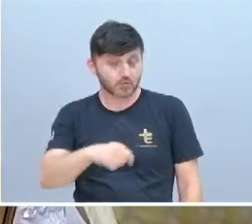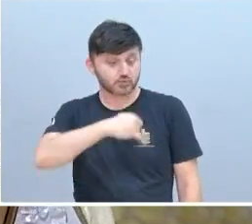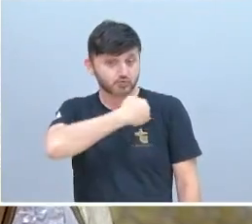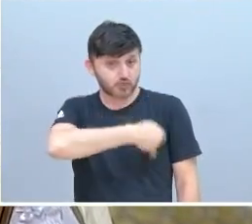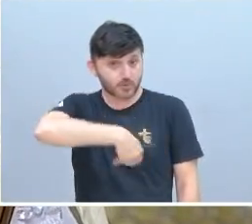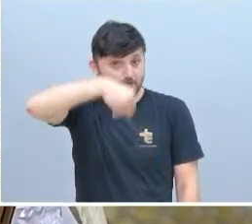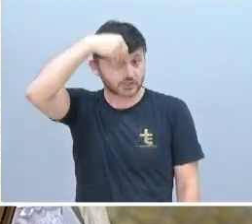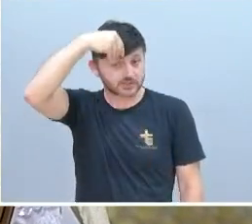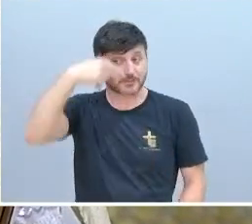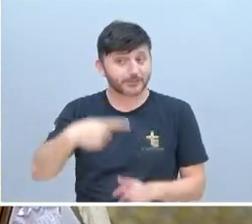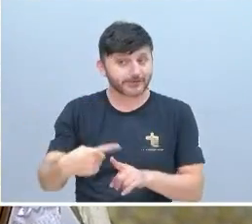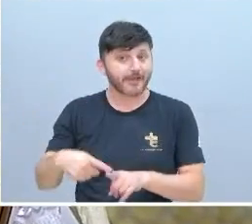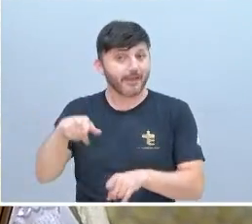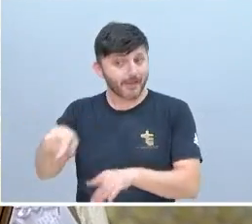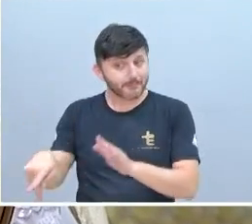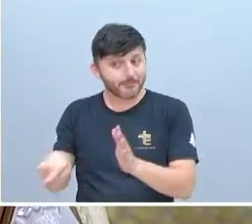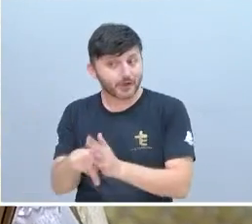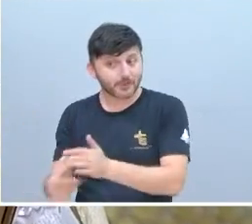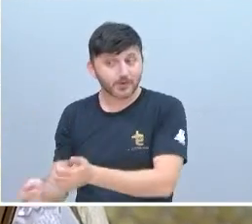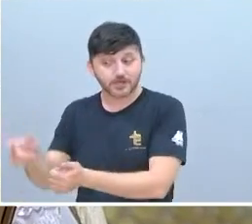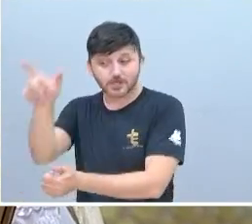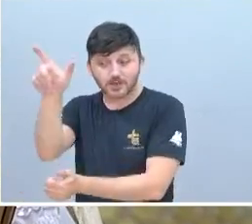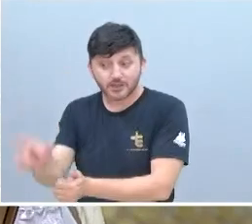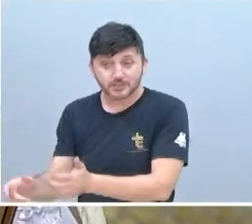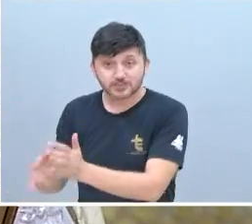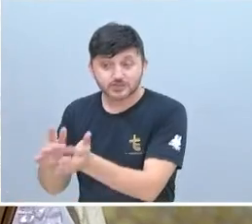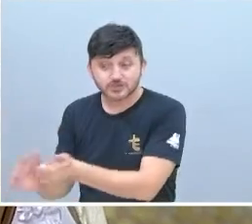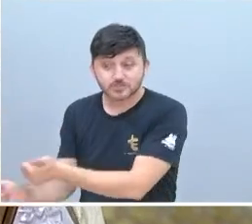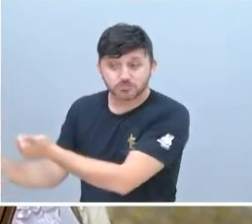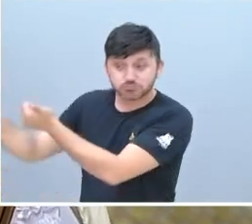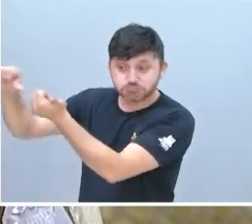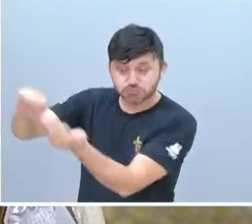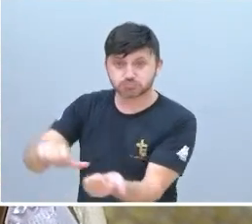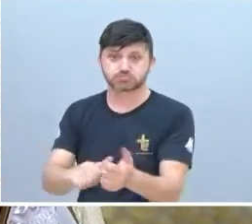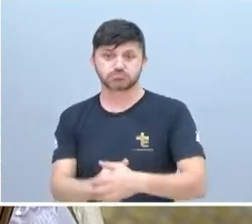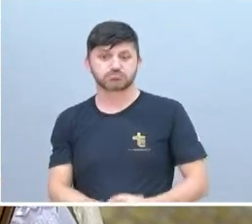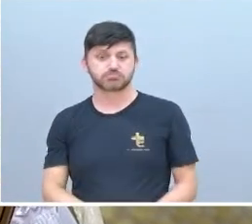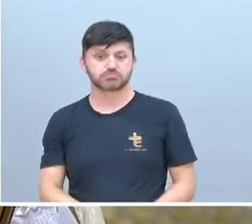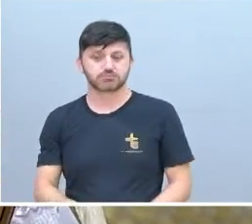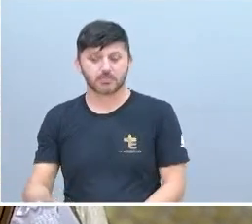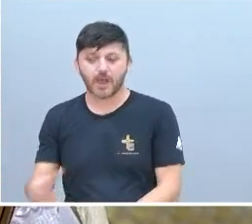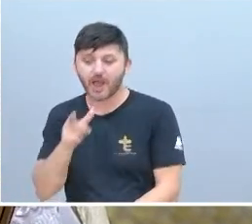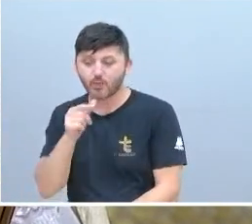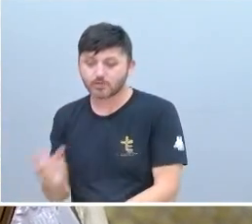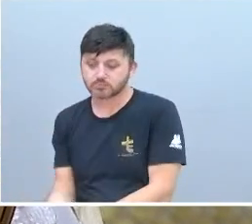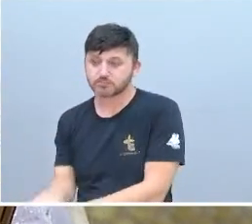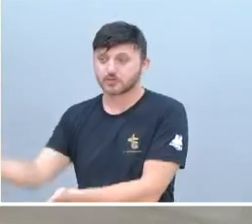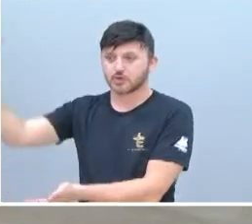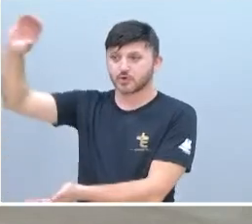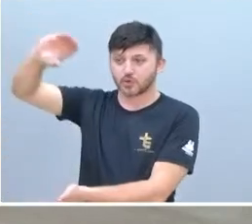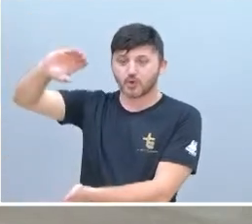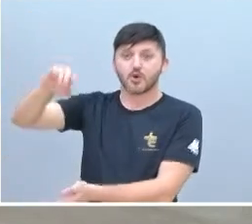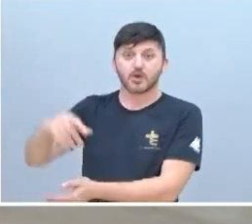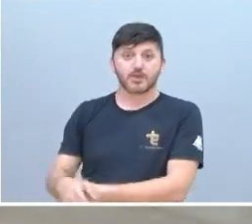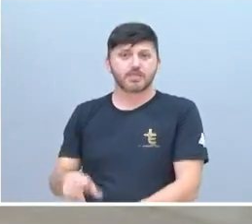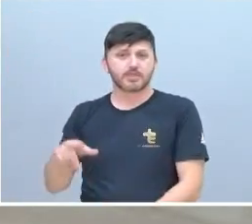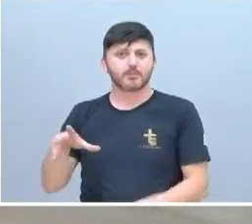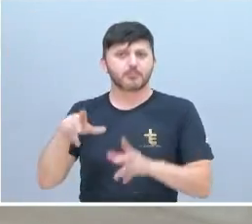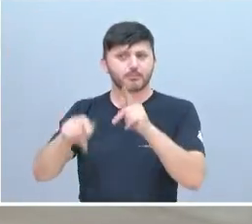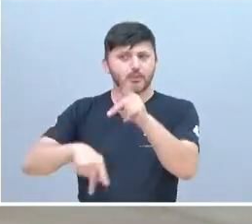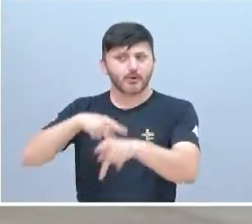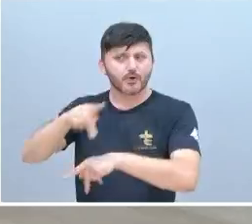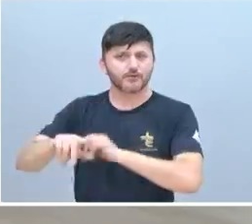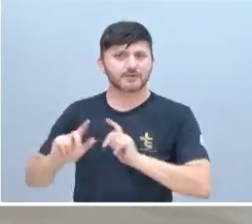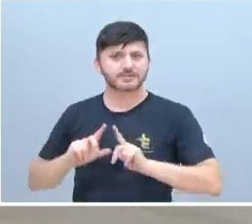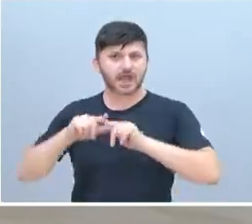precursor de Jesus, foi um personagem muito marcante para o povo de Israel. Nós sabemos que é o último